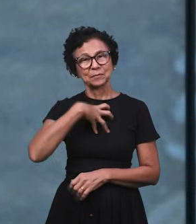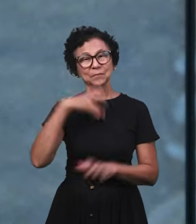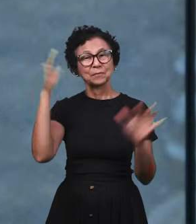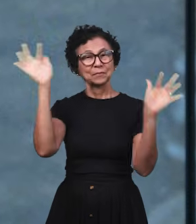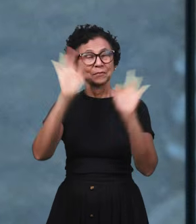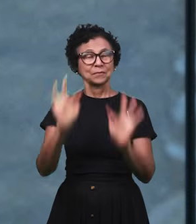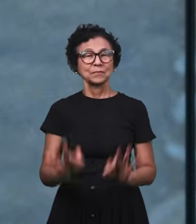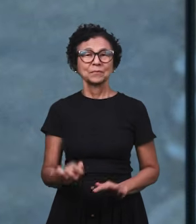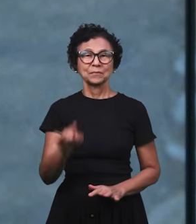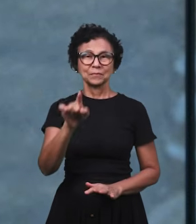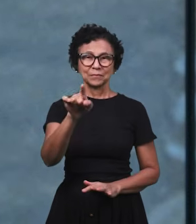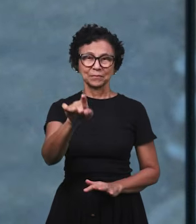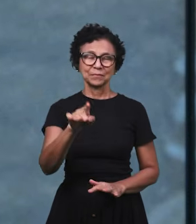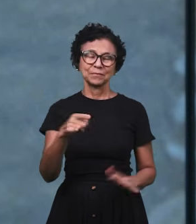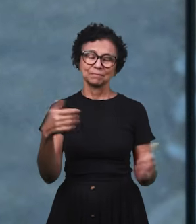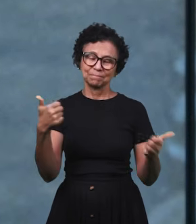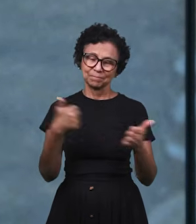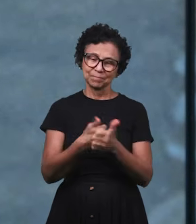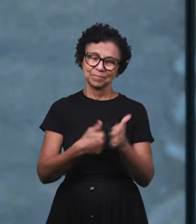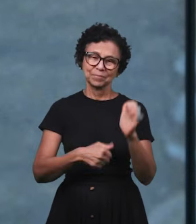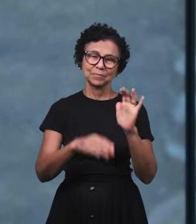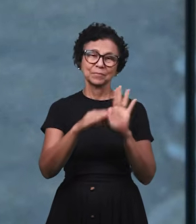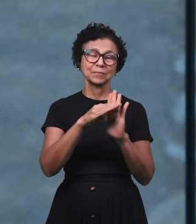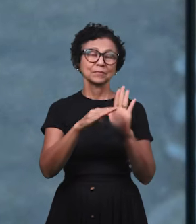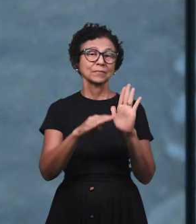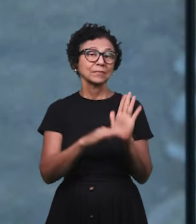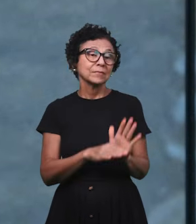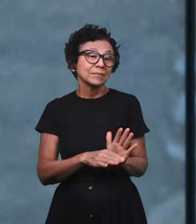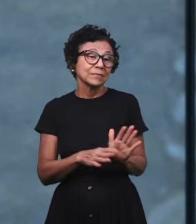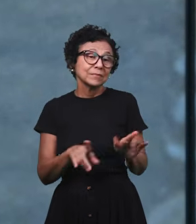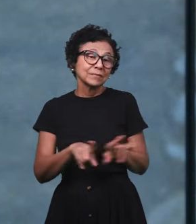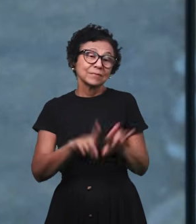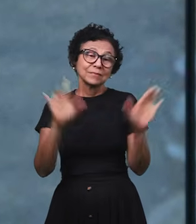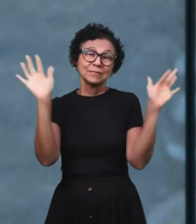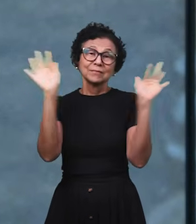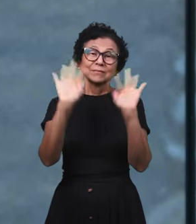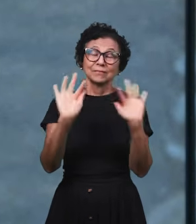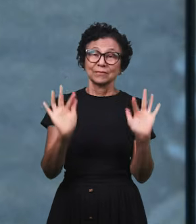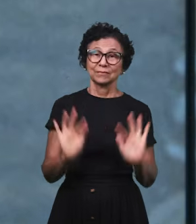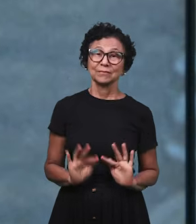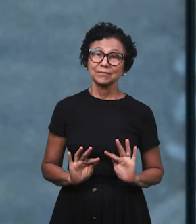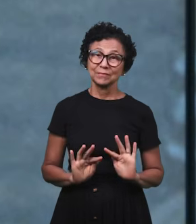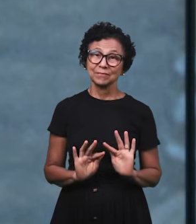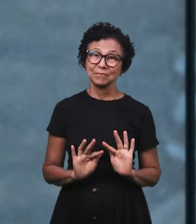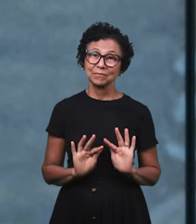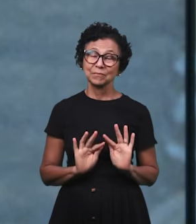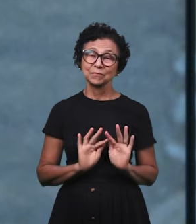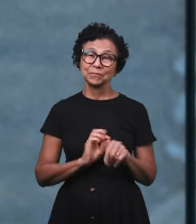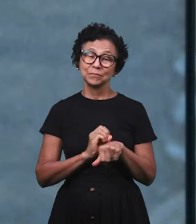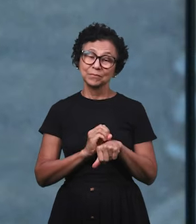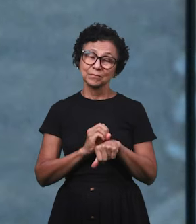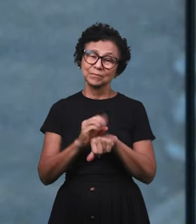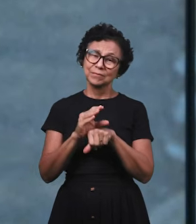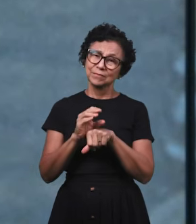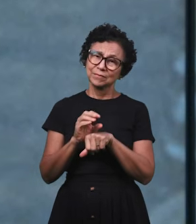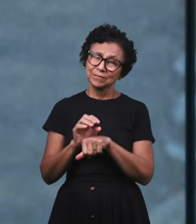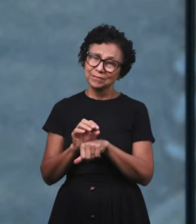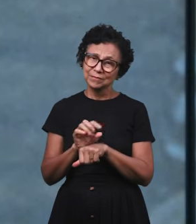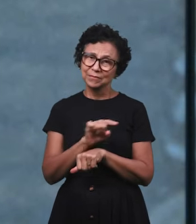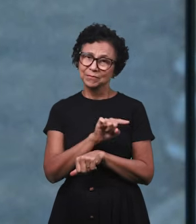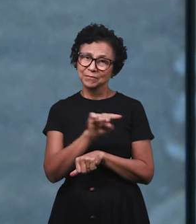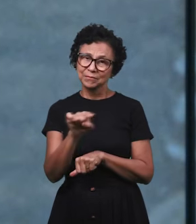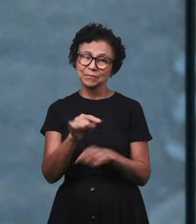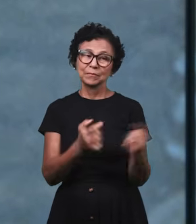com a gente nessa jornada e felizes por poder trazer uma contribuição de informações para os